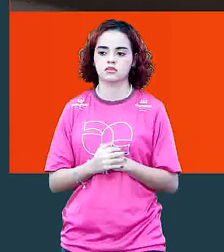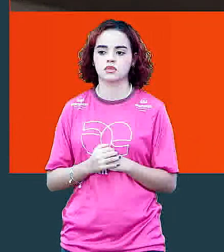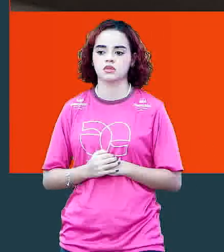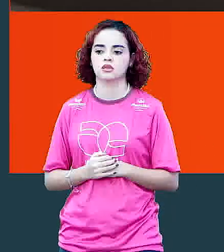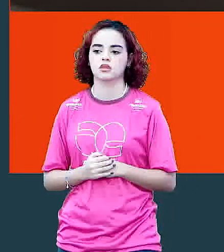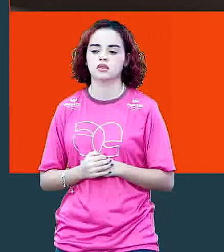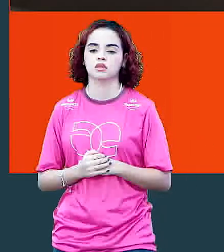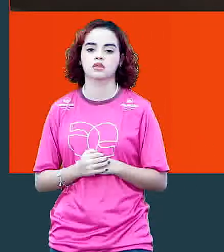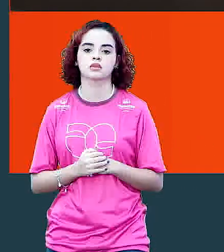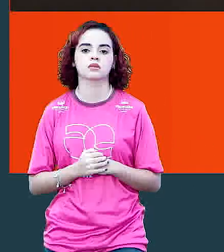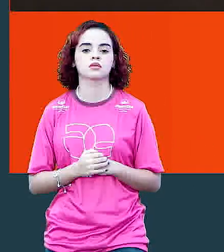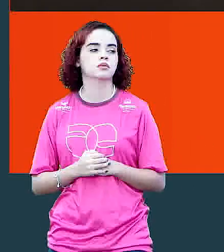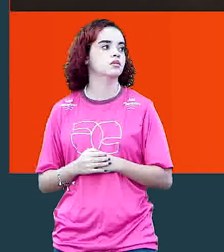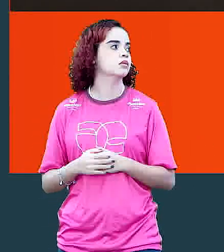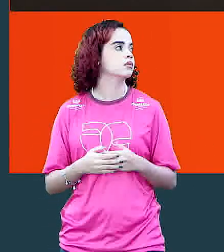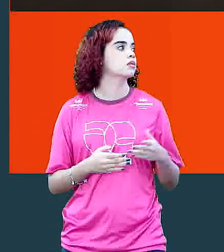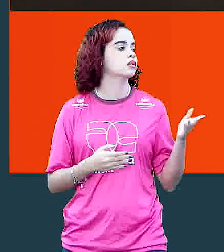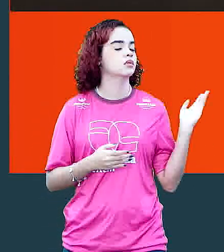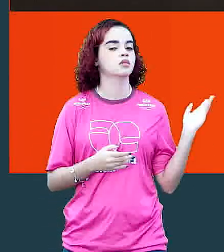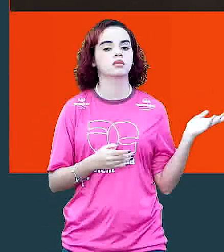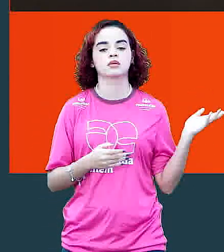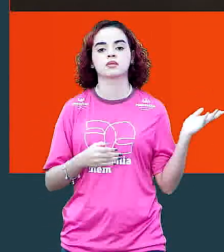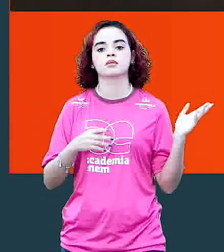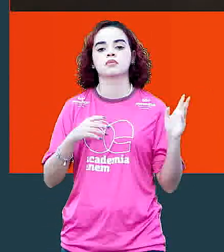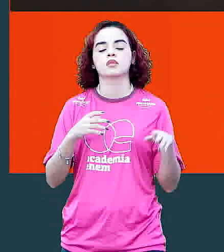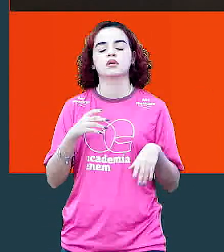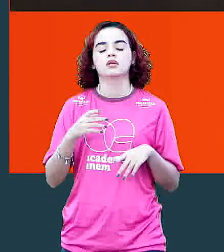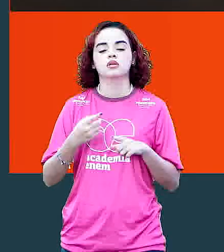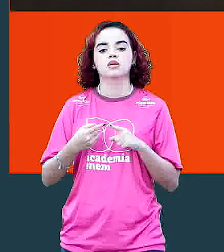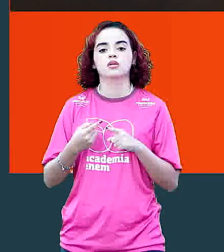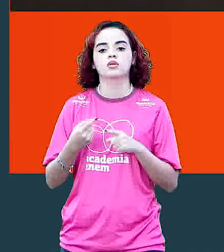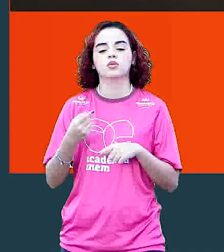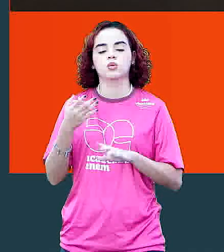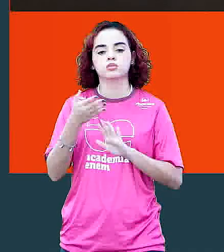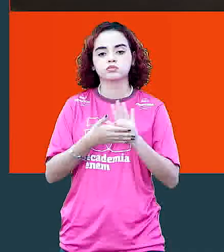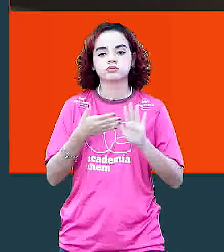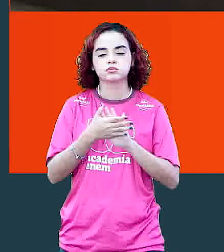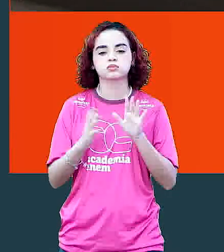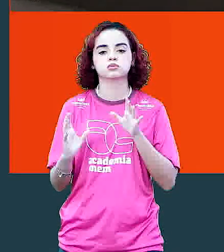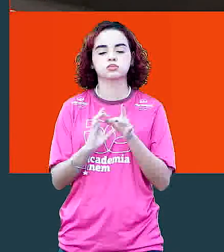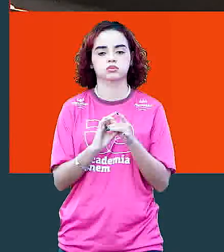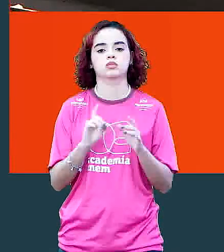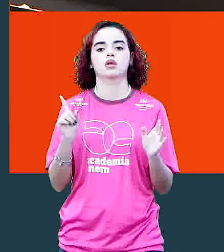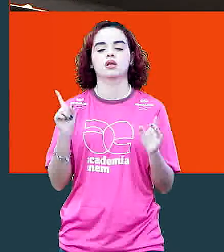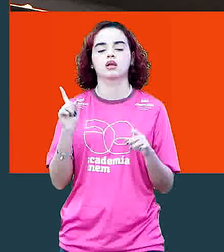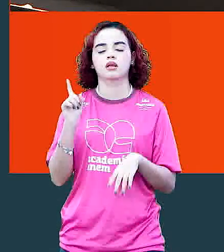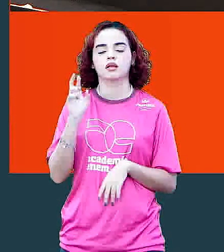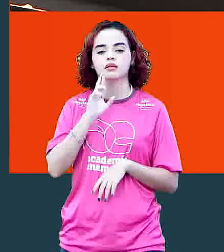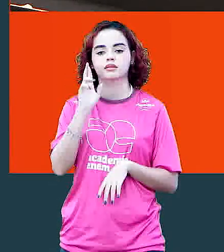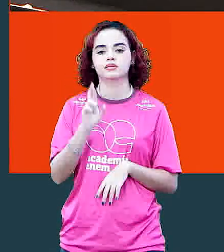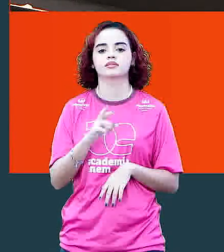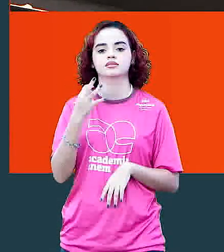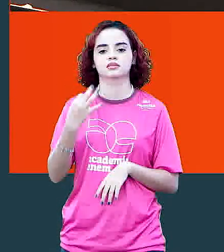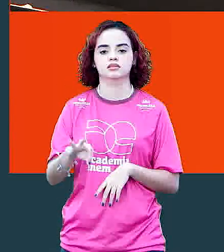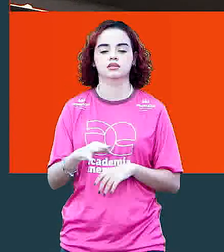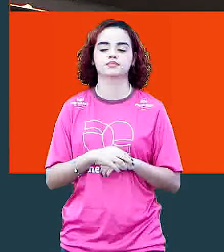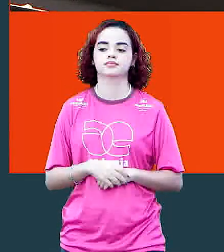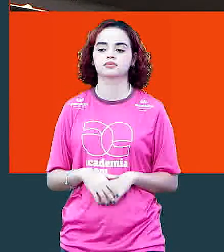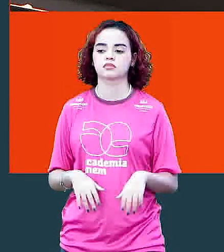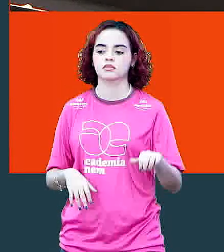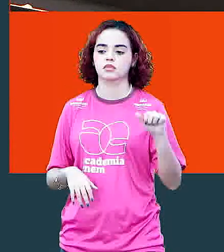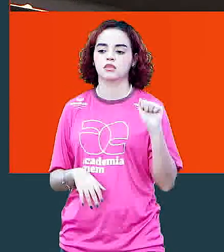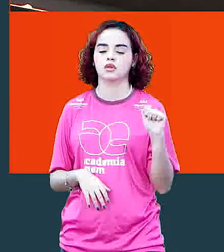Considerando o texto anterior, assinale a opção correta. Vamos lá, letra A. O petróleo é uma mistura